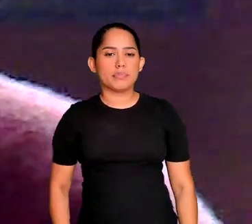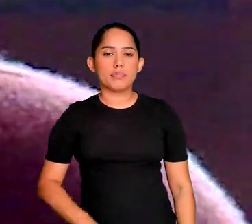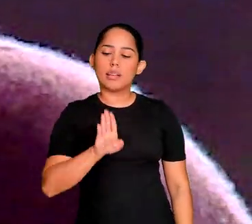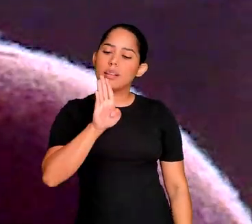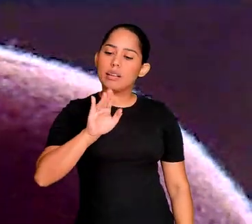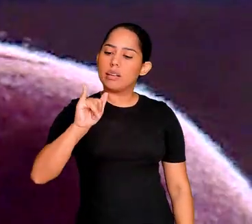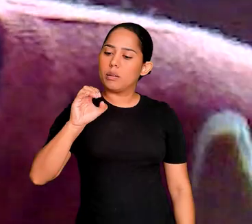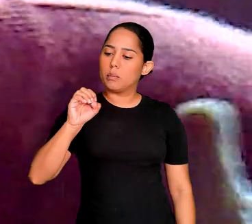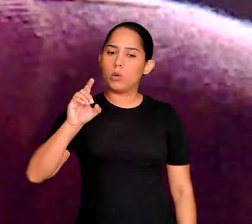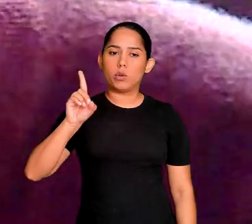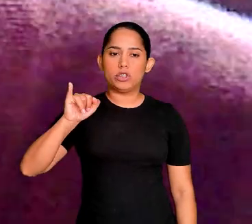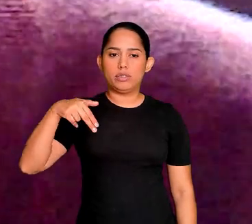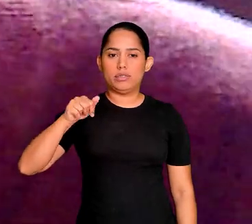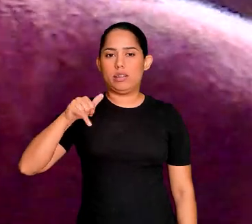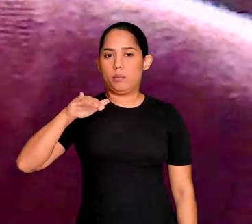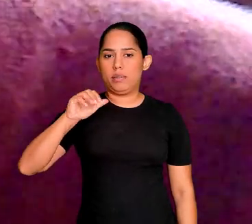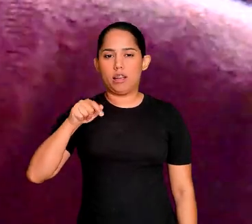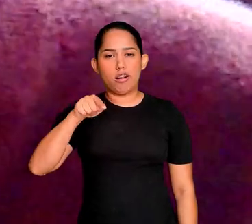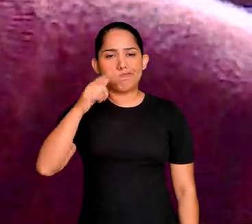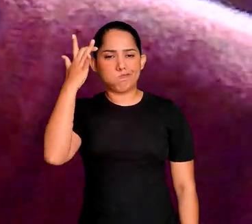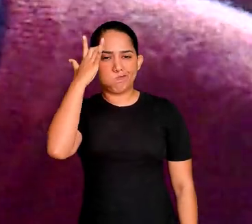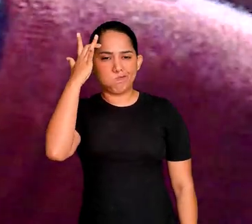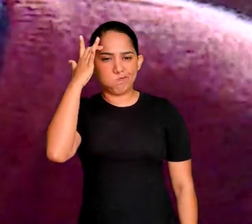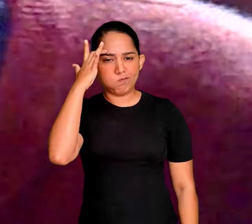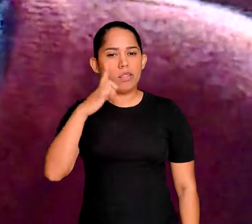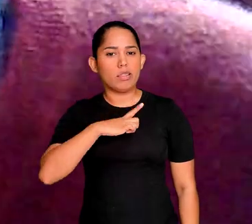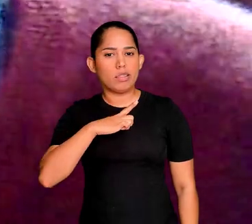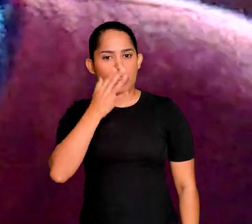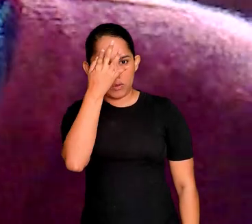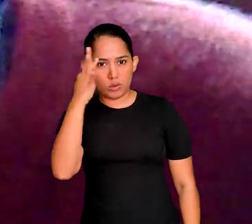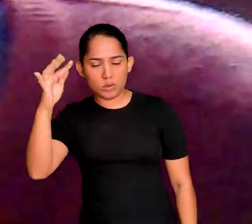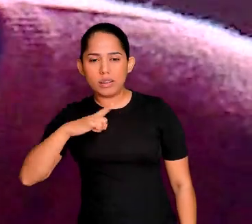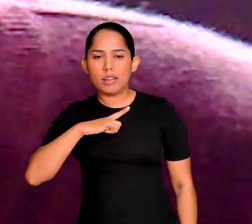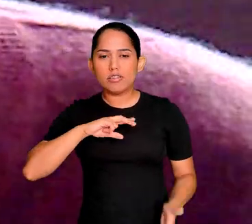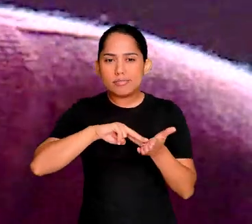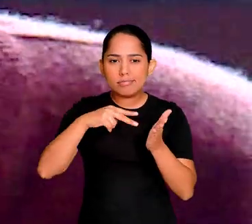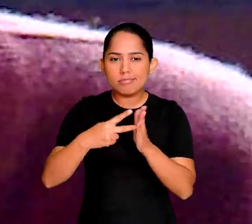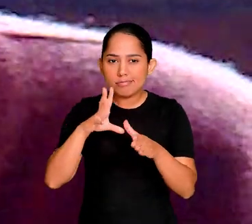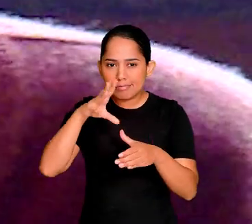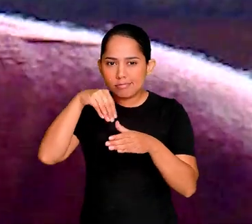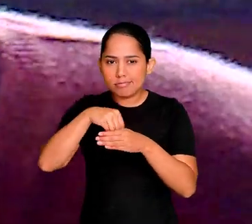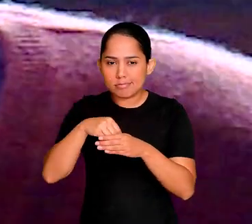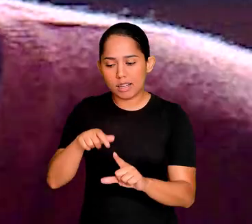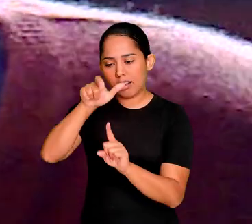biodinâmica é melhor sabedoria, não? Tem uma filosofia, tem um sentido,